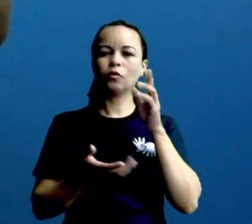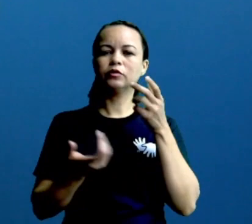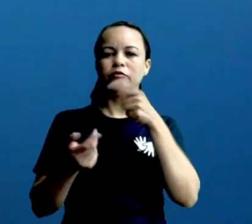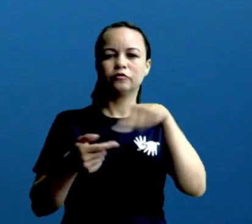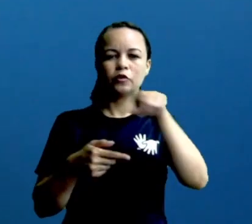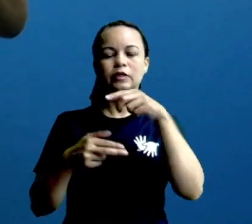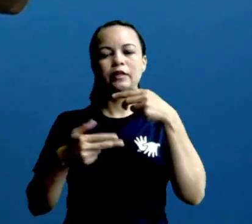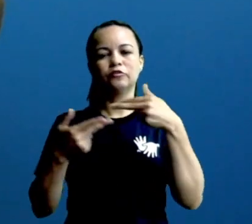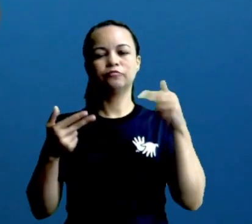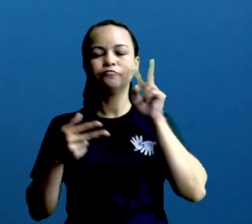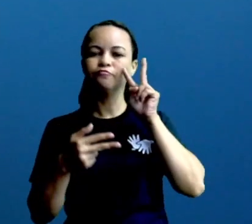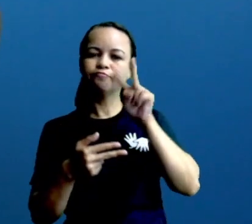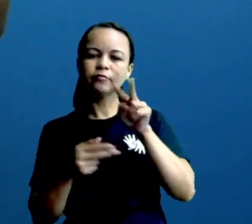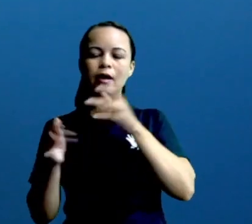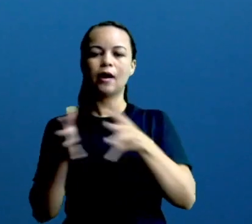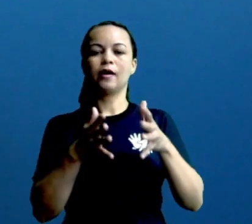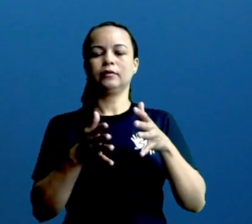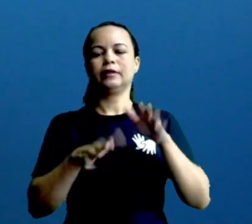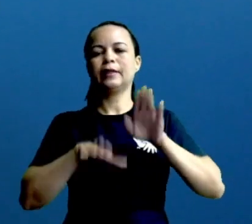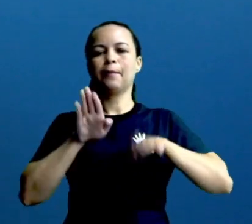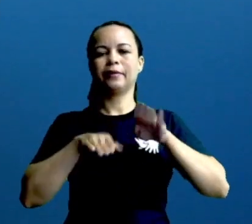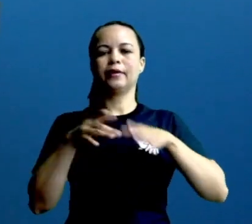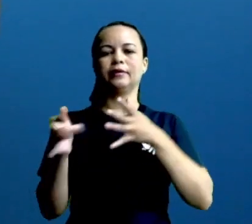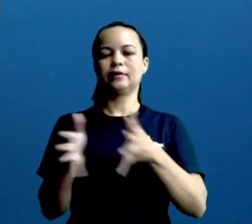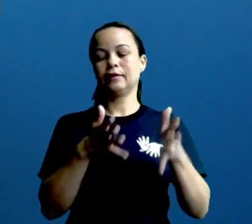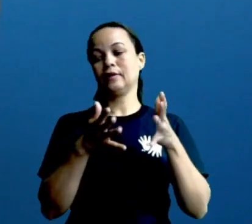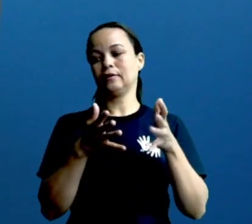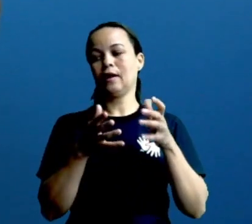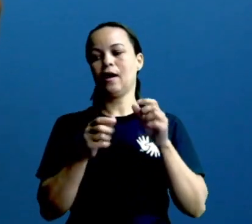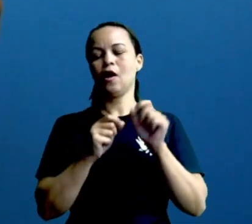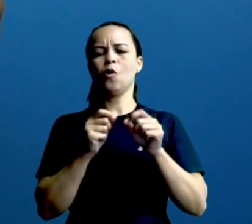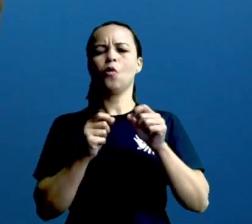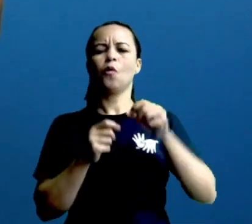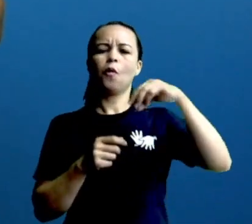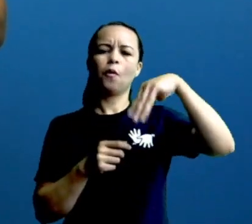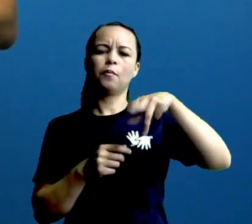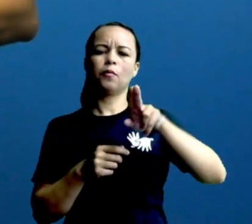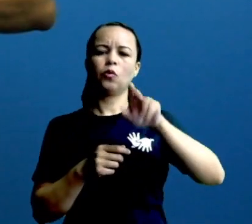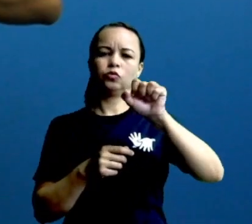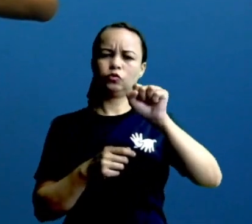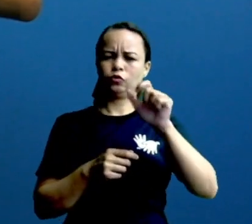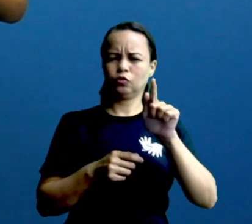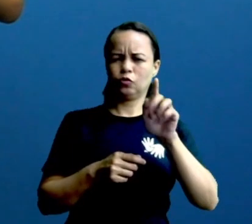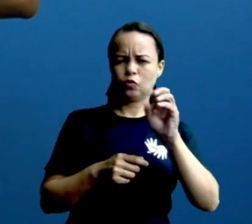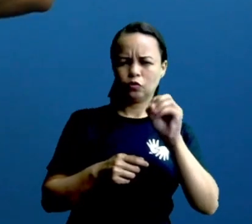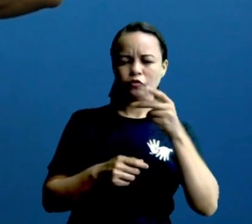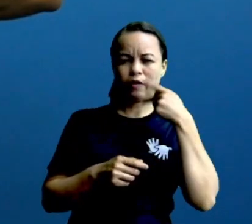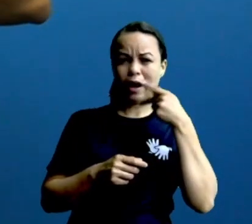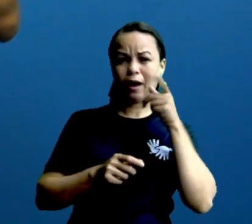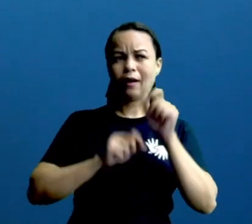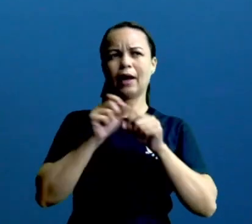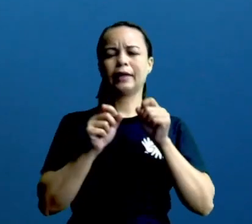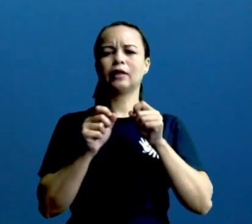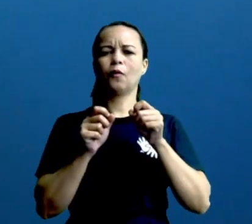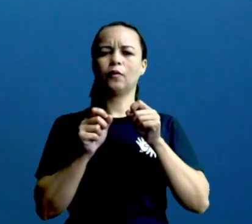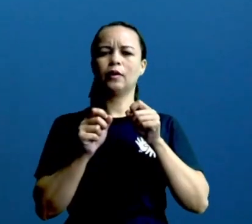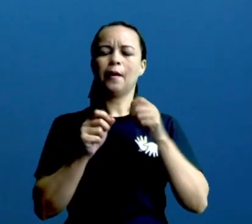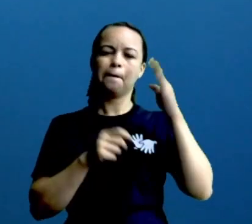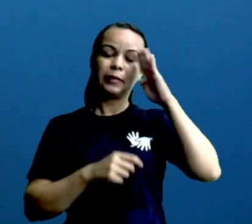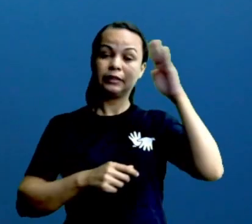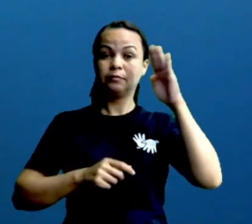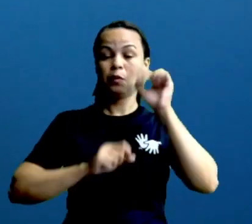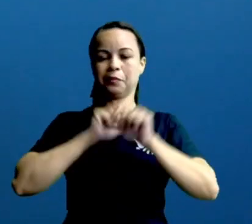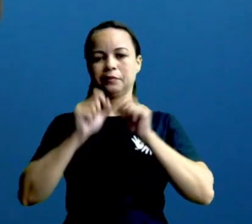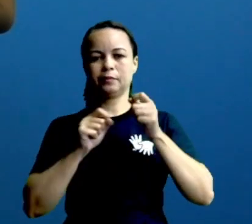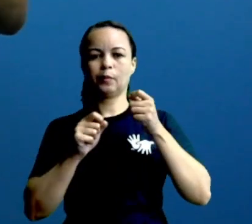vão ter uma dependência gigantesca da água. Quando eu falo do musgo, principalmente para que ele possa se nutrir, a gente vai entender